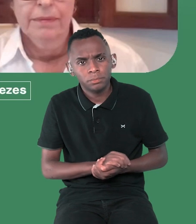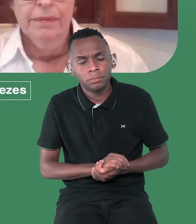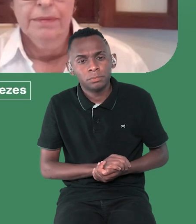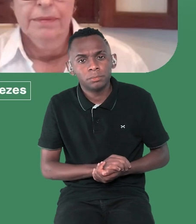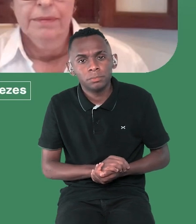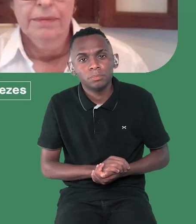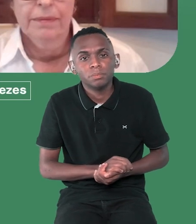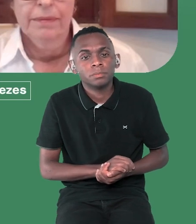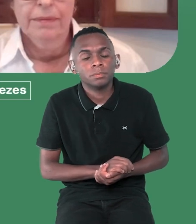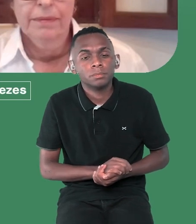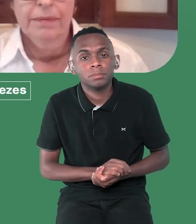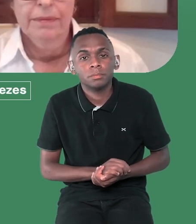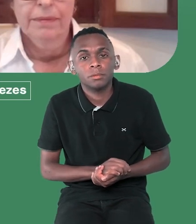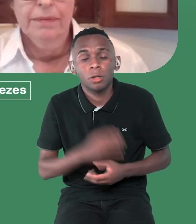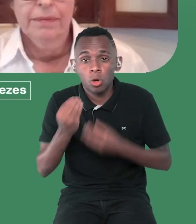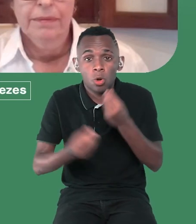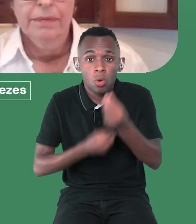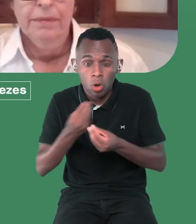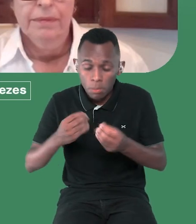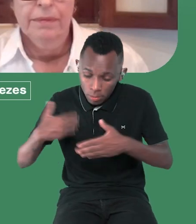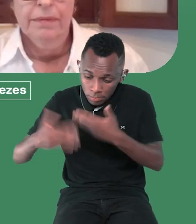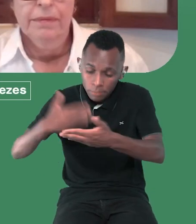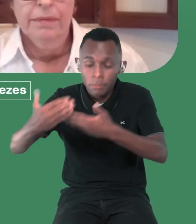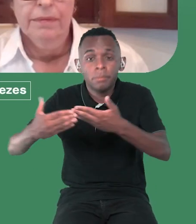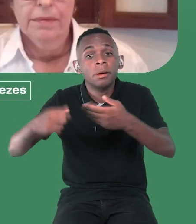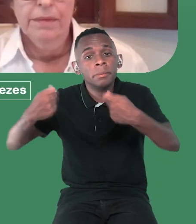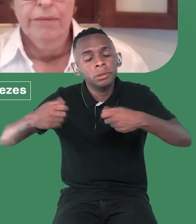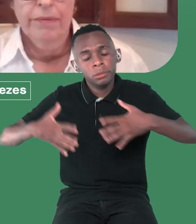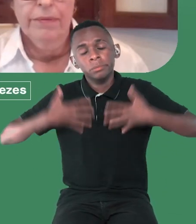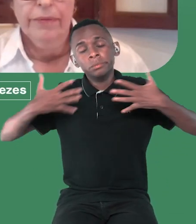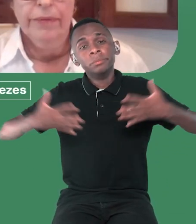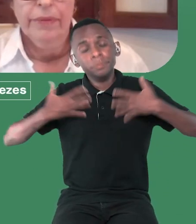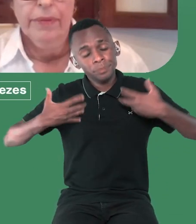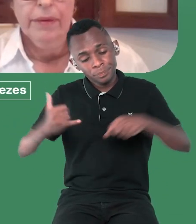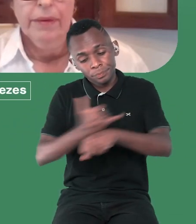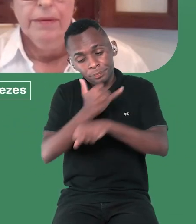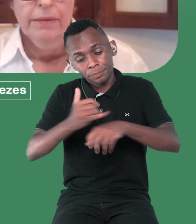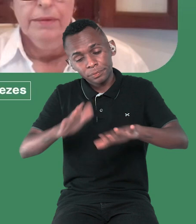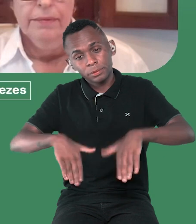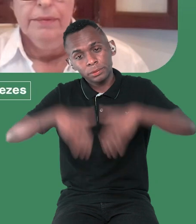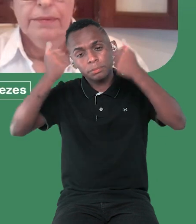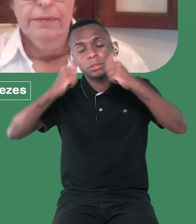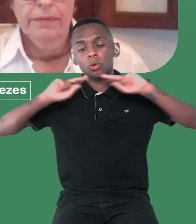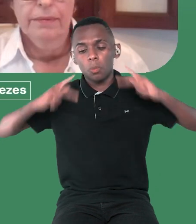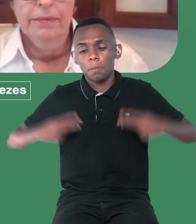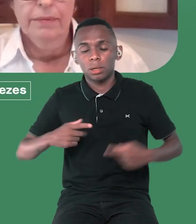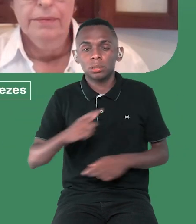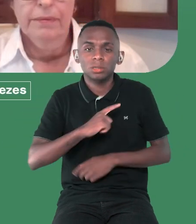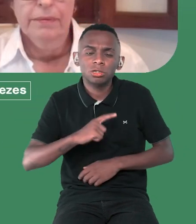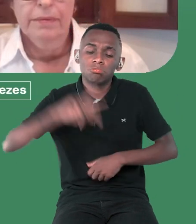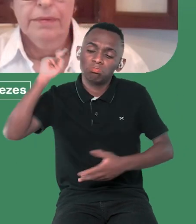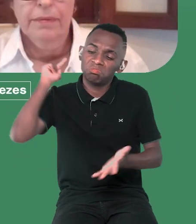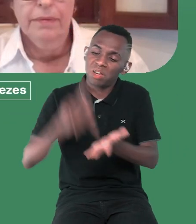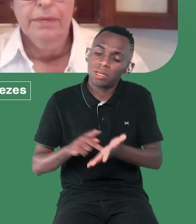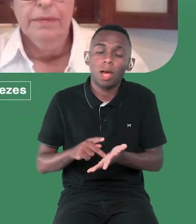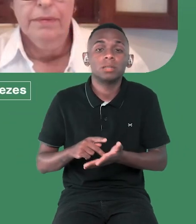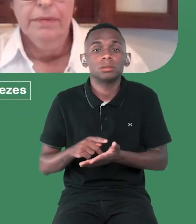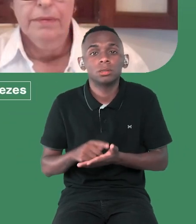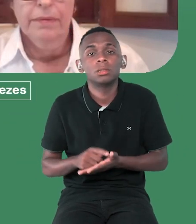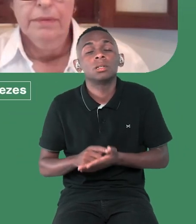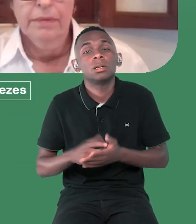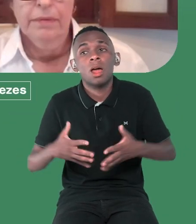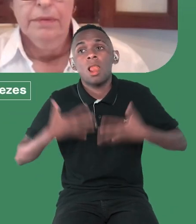Agora, como caminhar para esse lugar? Com alegria, ou da melhor forma, né? Com humanidade, com verdade, e